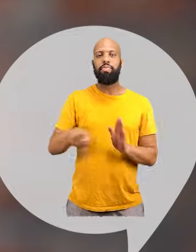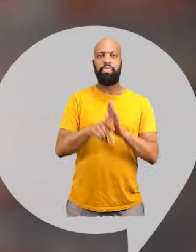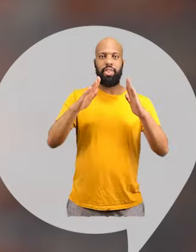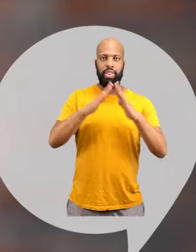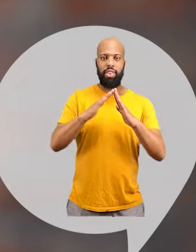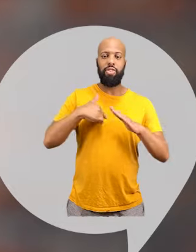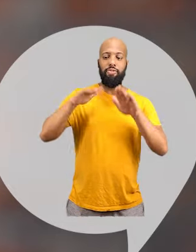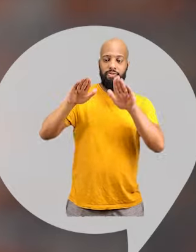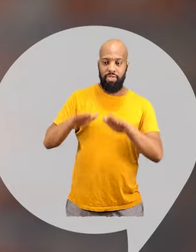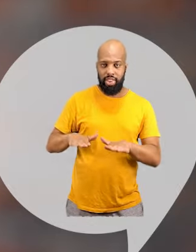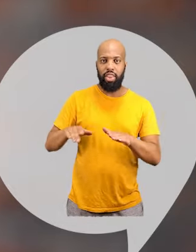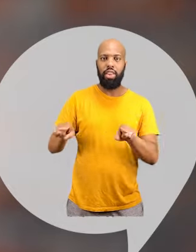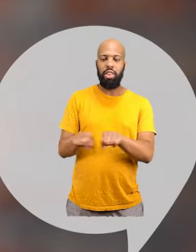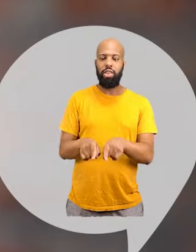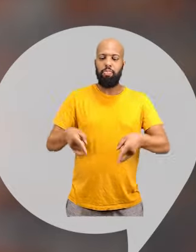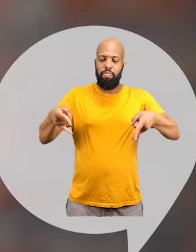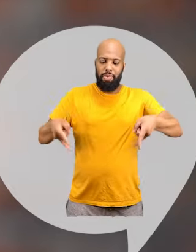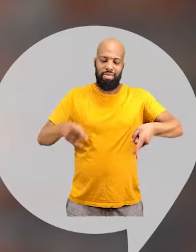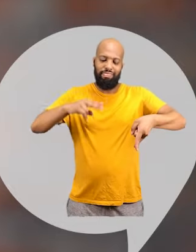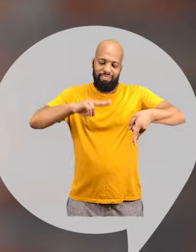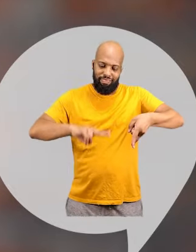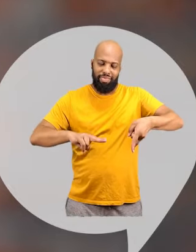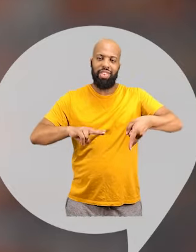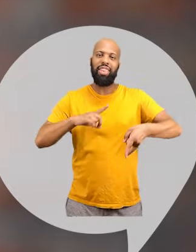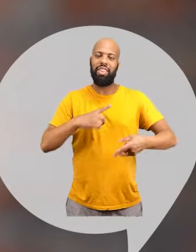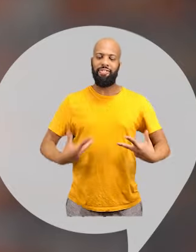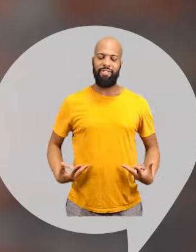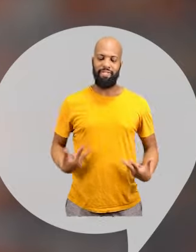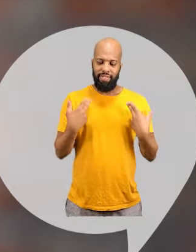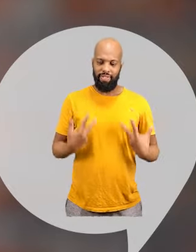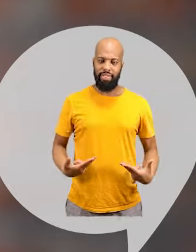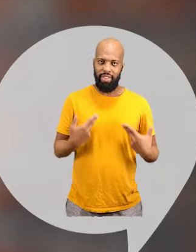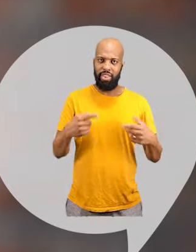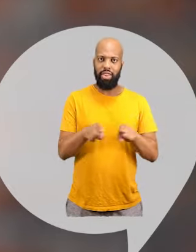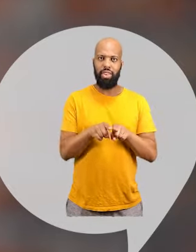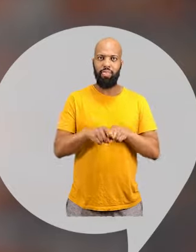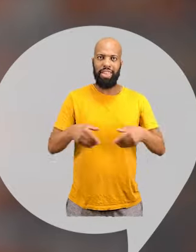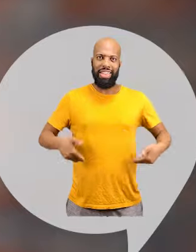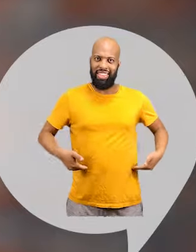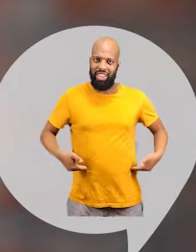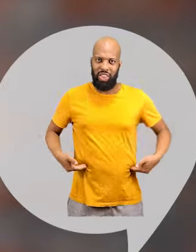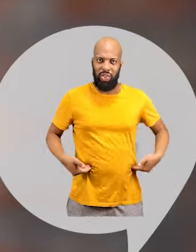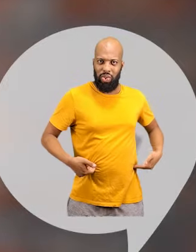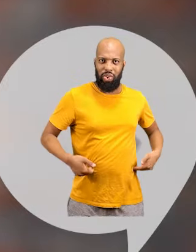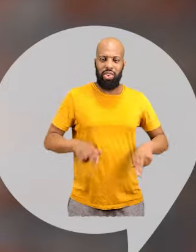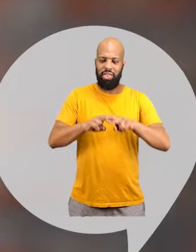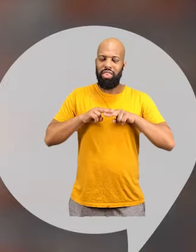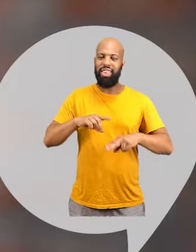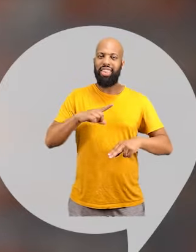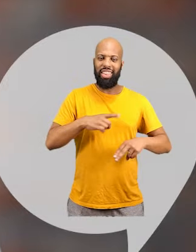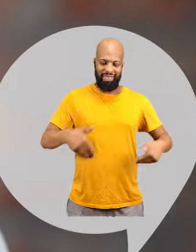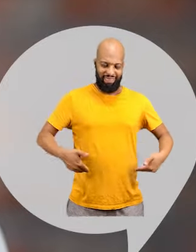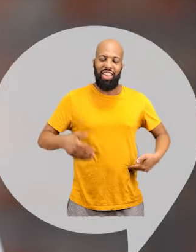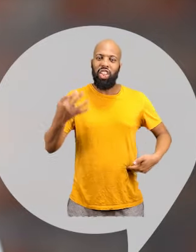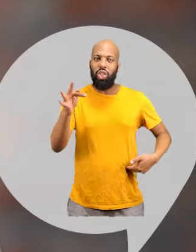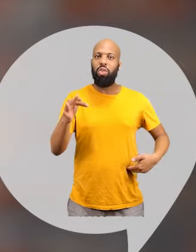fiquei 21 dias internado passei por um monte de cirurgia na cintura por isso que eu tenho a cintura de um velhinho eu